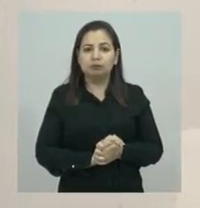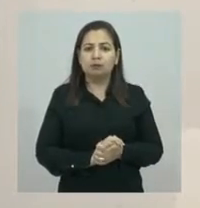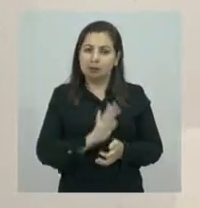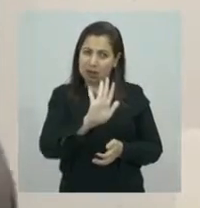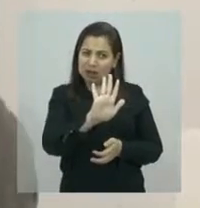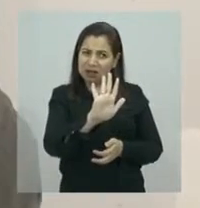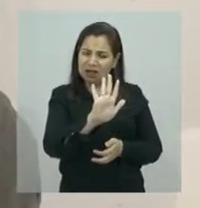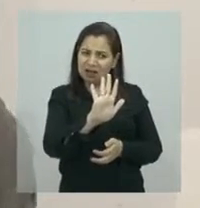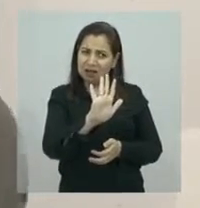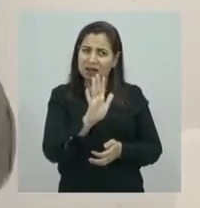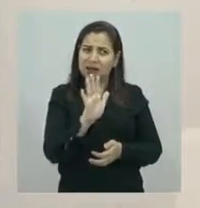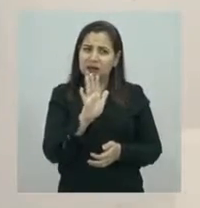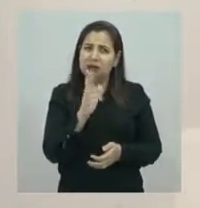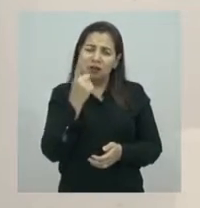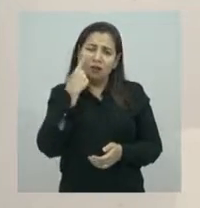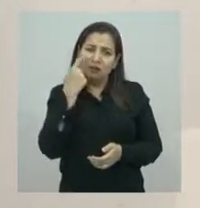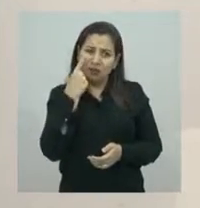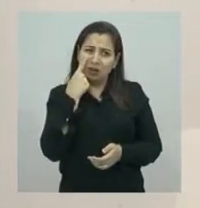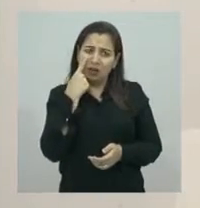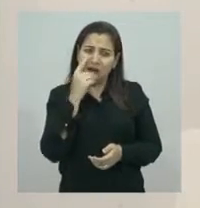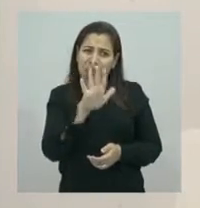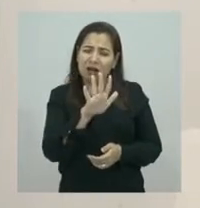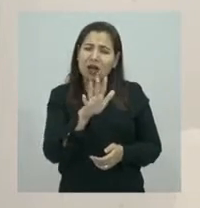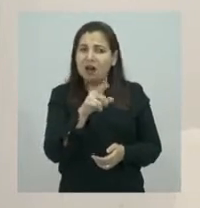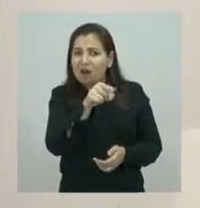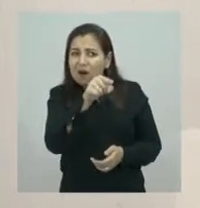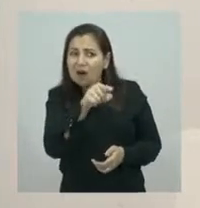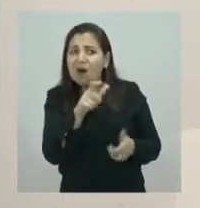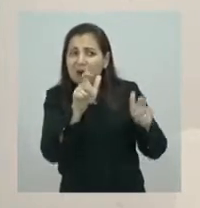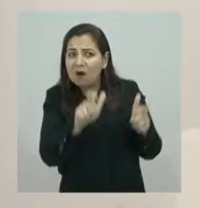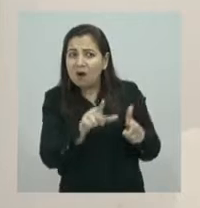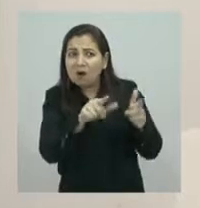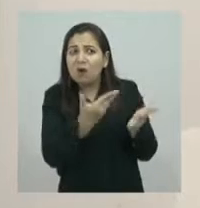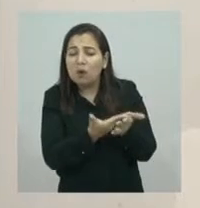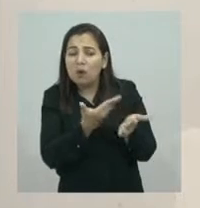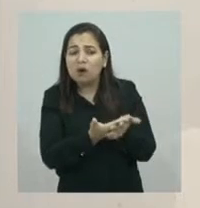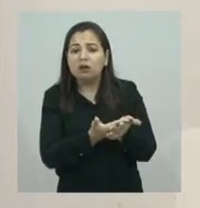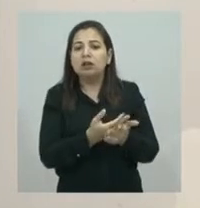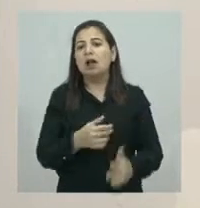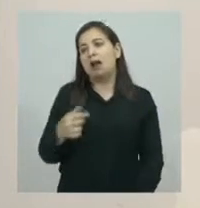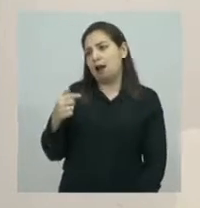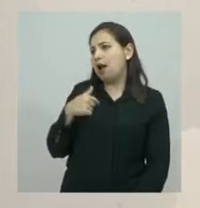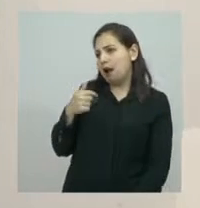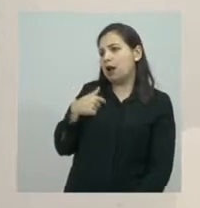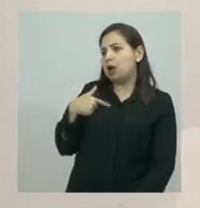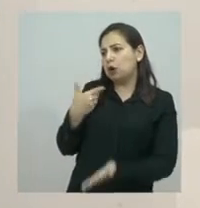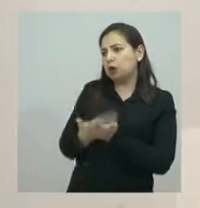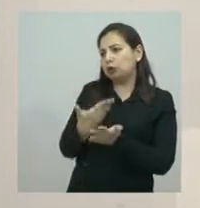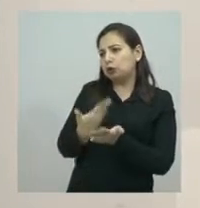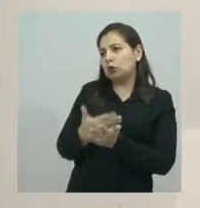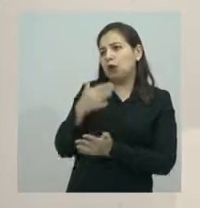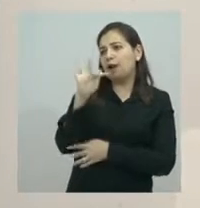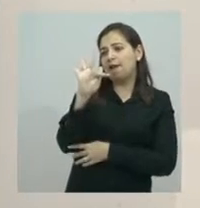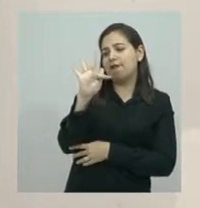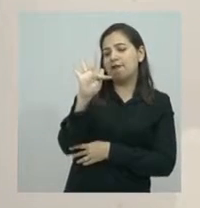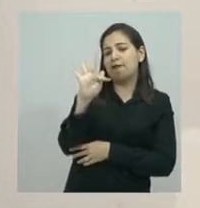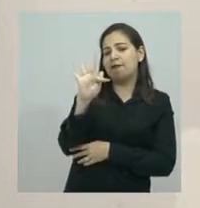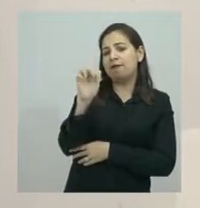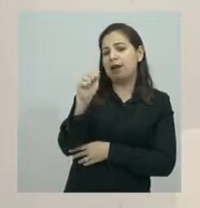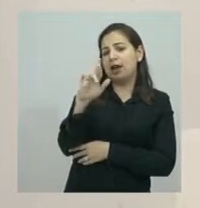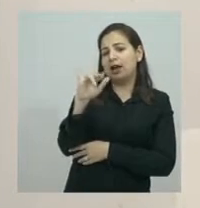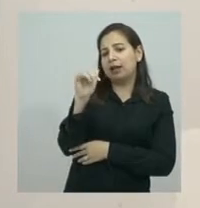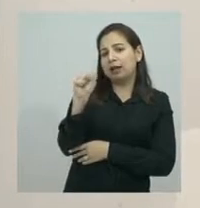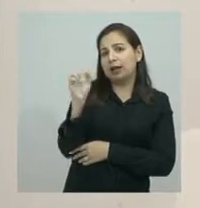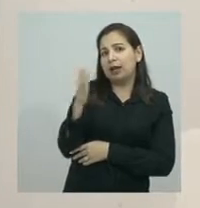Vamos só para a gente se situar aqui. Perguntei, onde você estudou aonde? Ali. Eu estudei no Farias Brito, estudei no Colégio